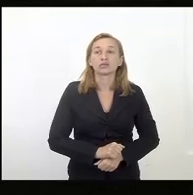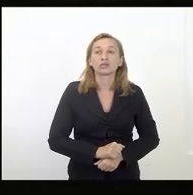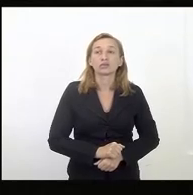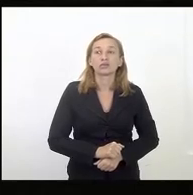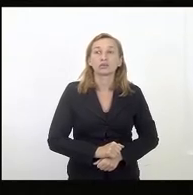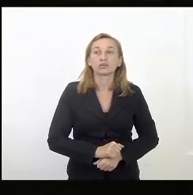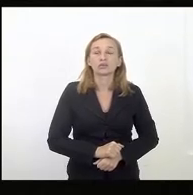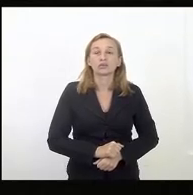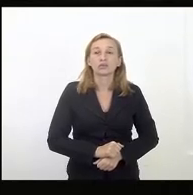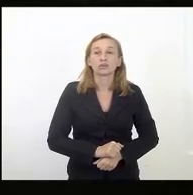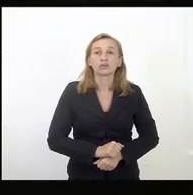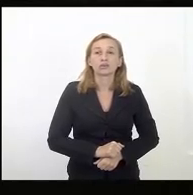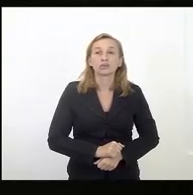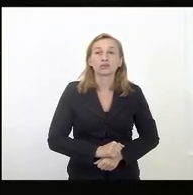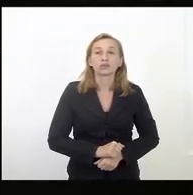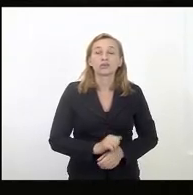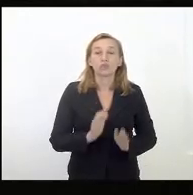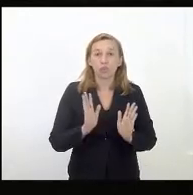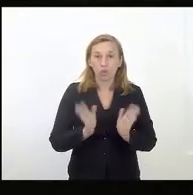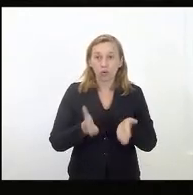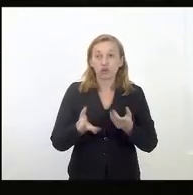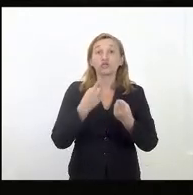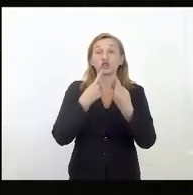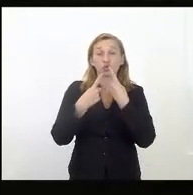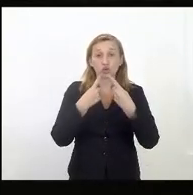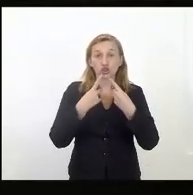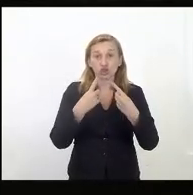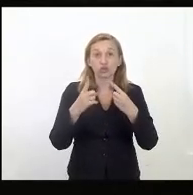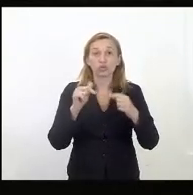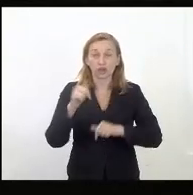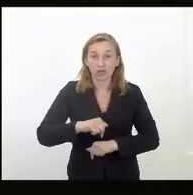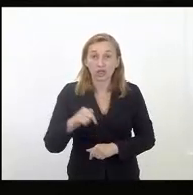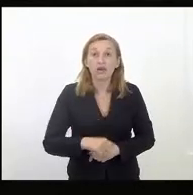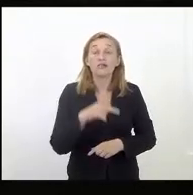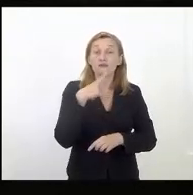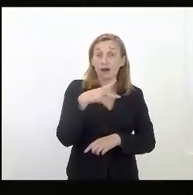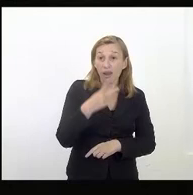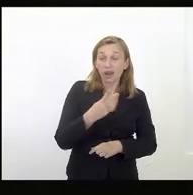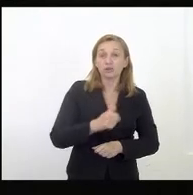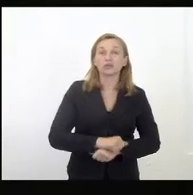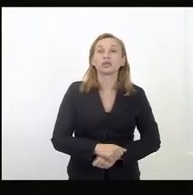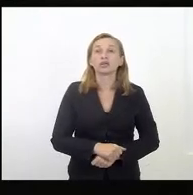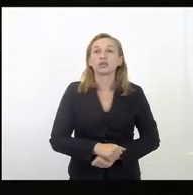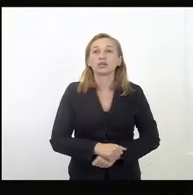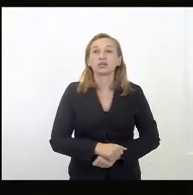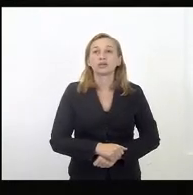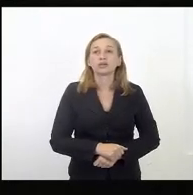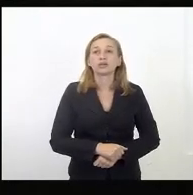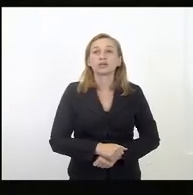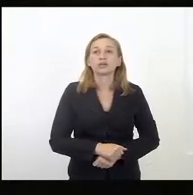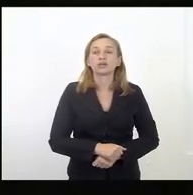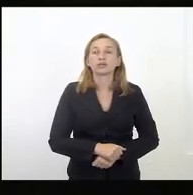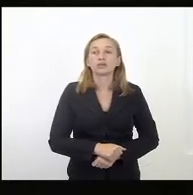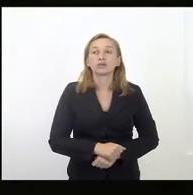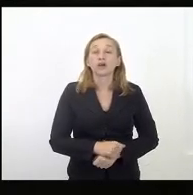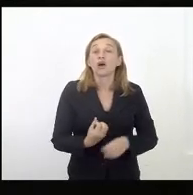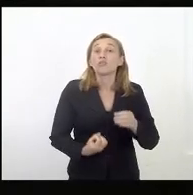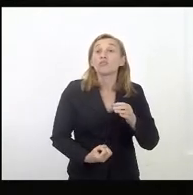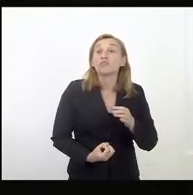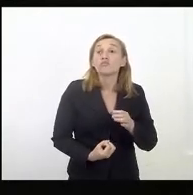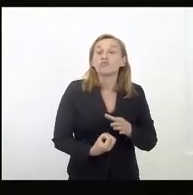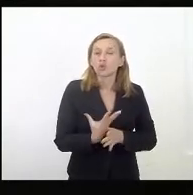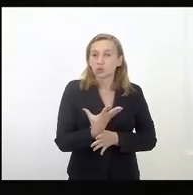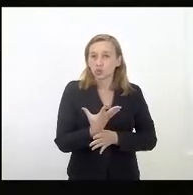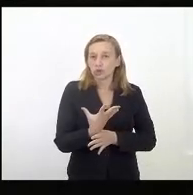Que dia que você passar de hoje foi muito discutido aqui e falado sobre a produção